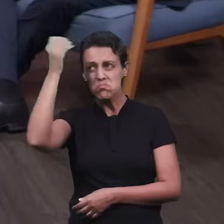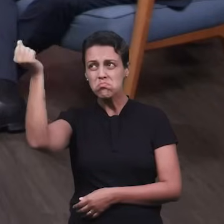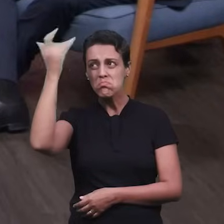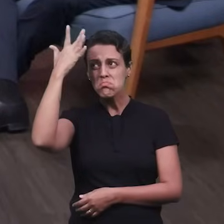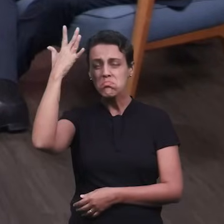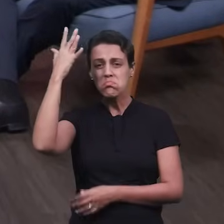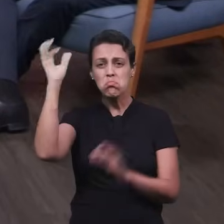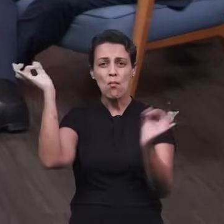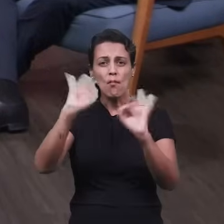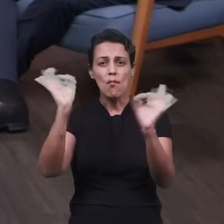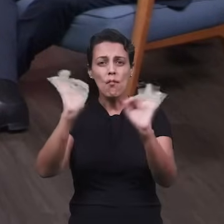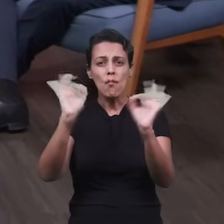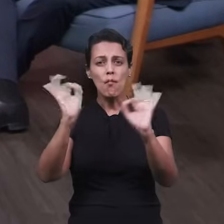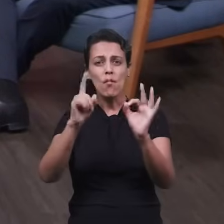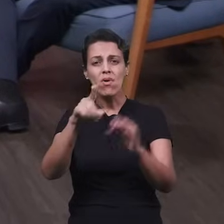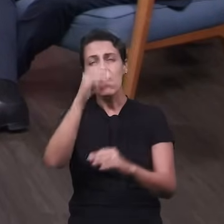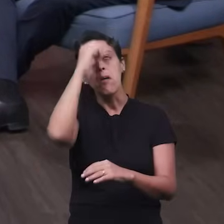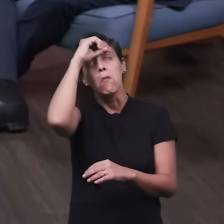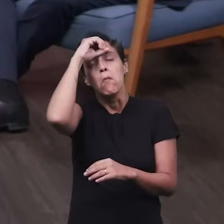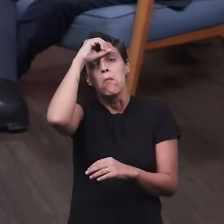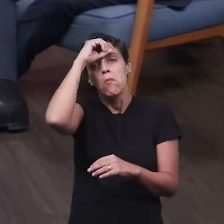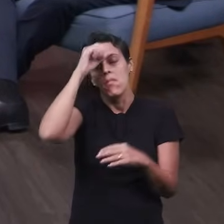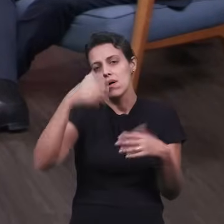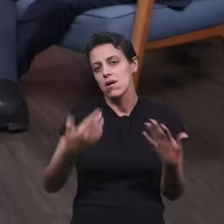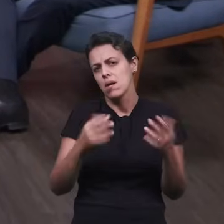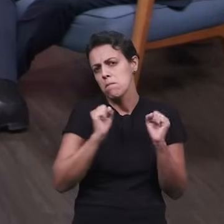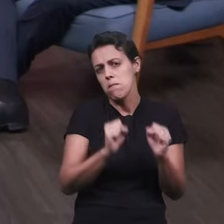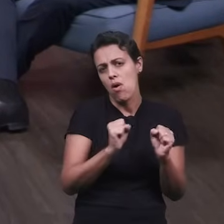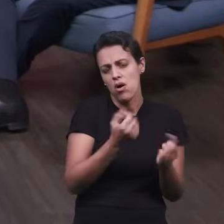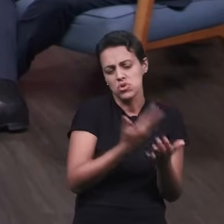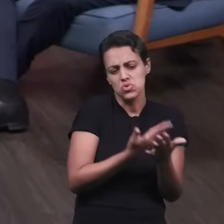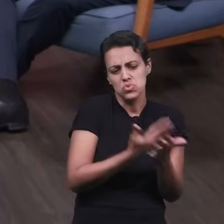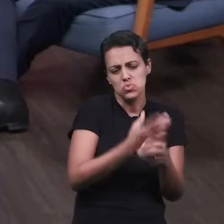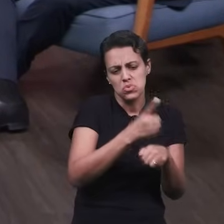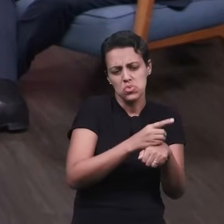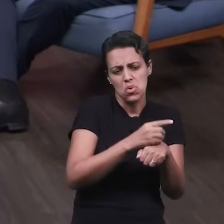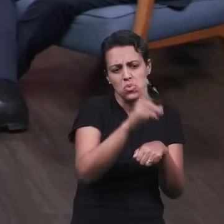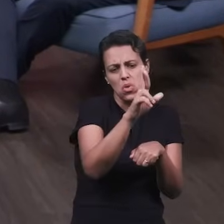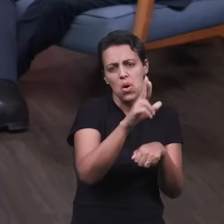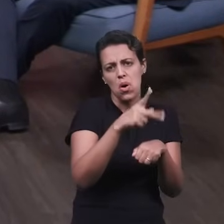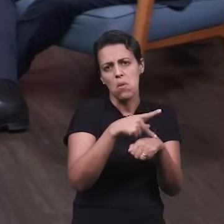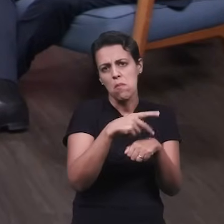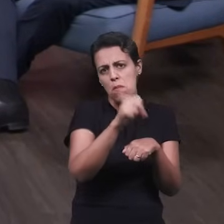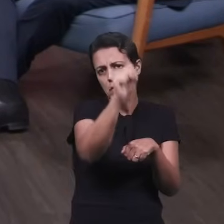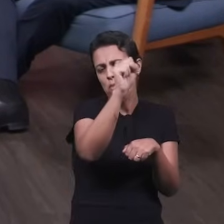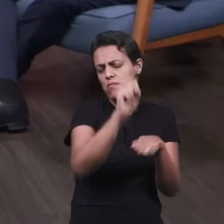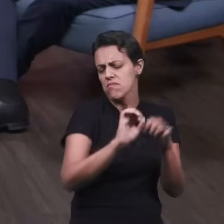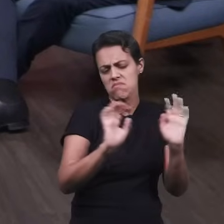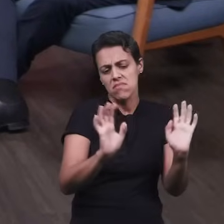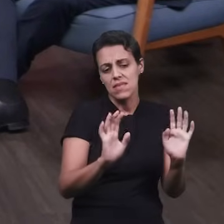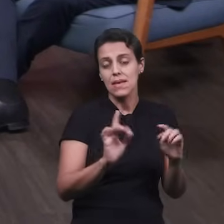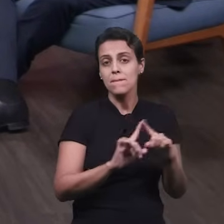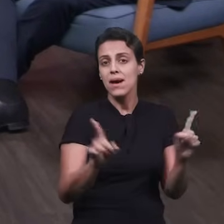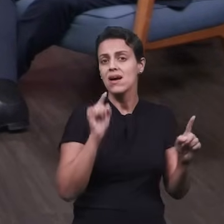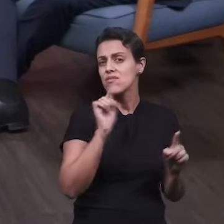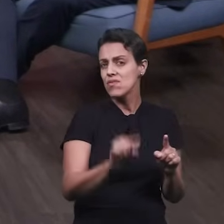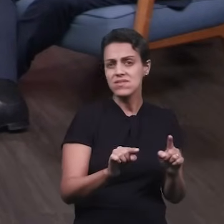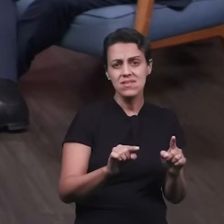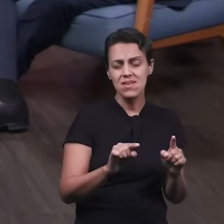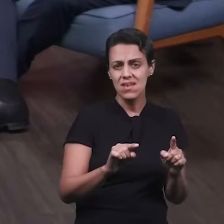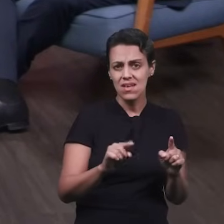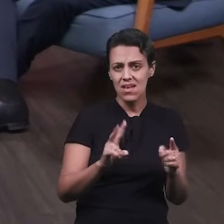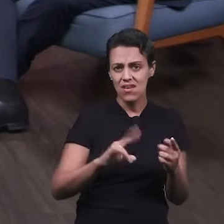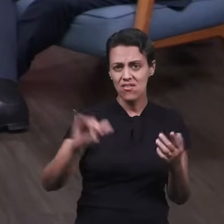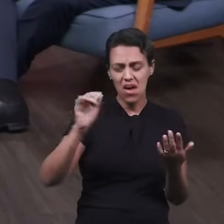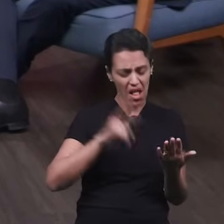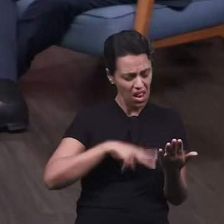Santo não revelar, você pode... tá tudo certo, você leu a Bíblia, você estudou, fez doutorado, pós-doutorado em Bíblia, Novo Testamento, mas você não vai ser